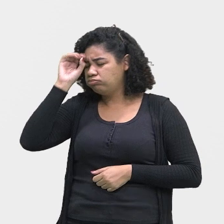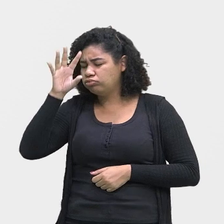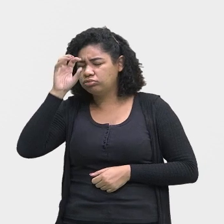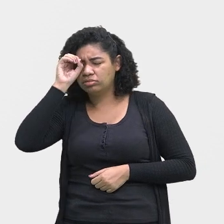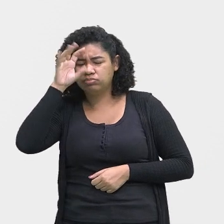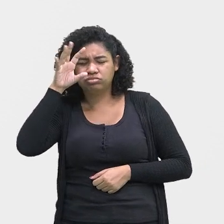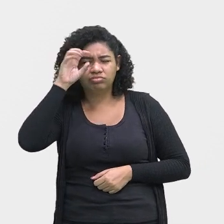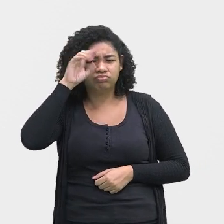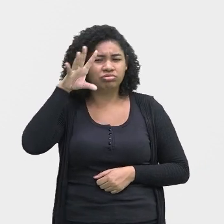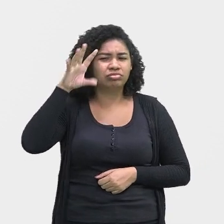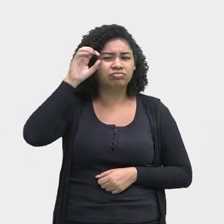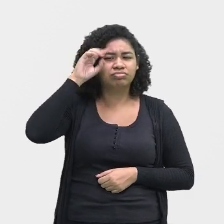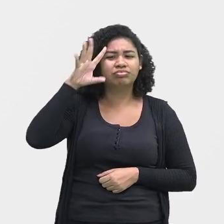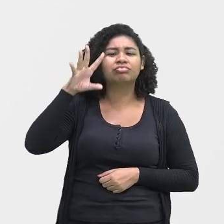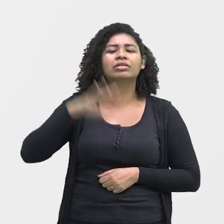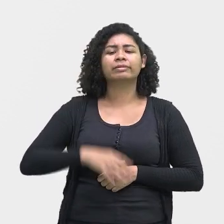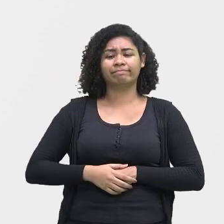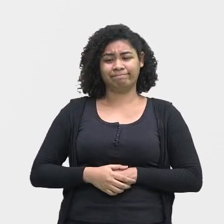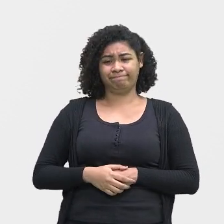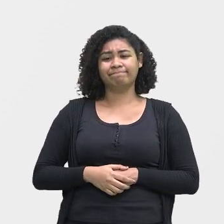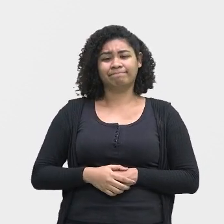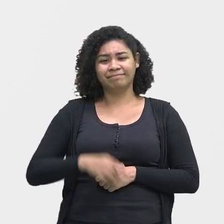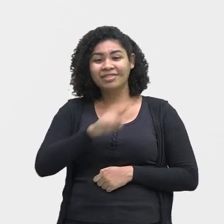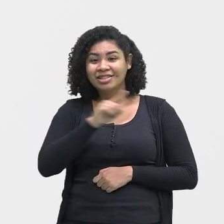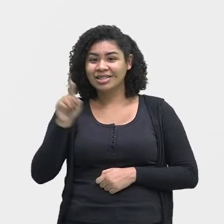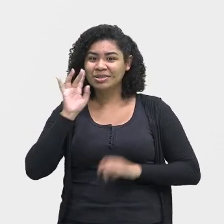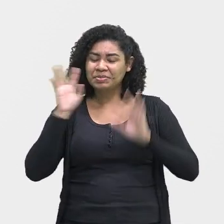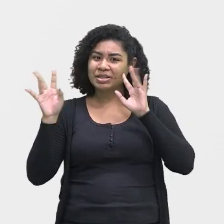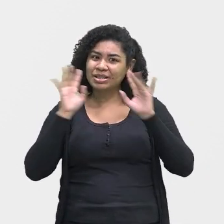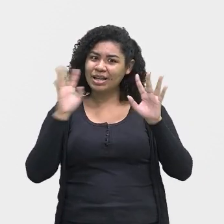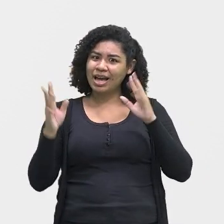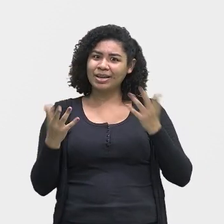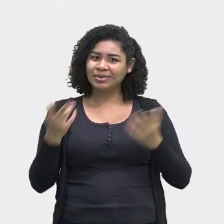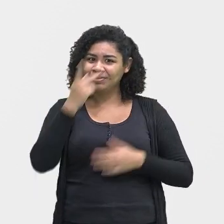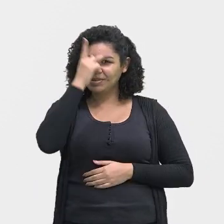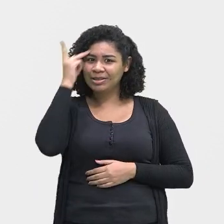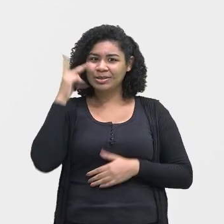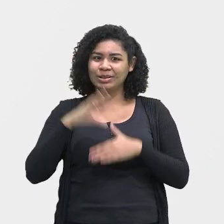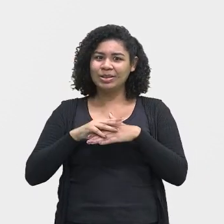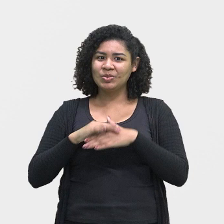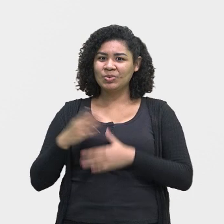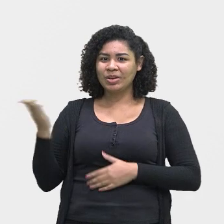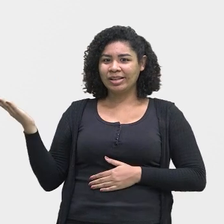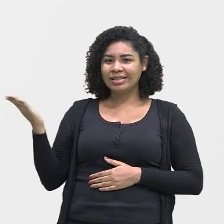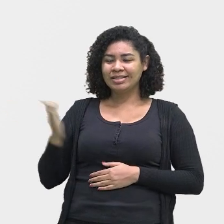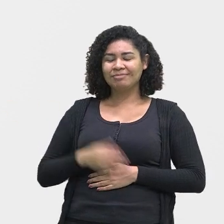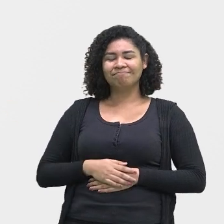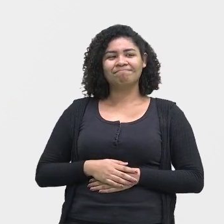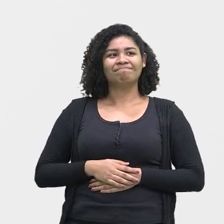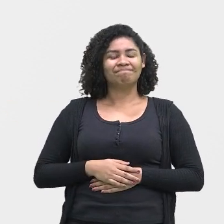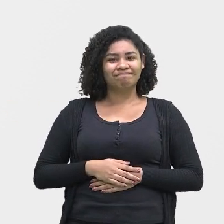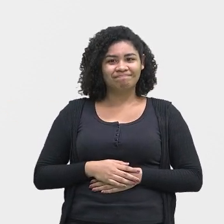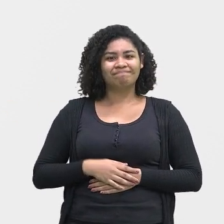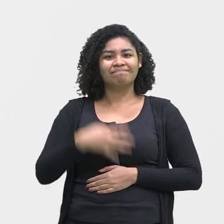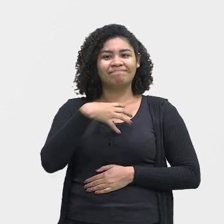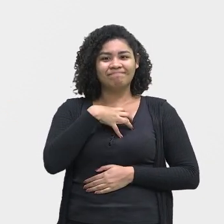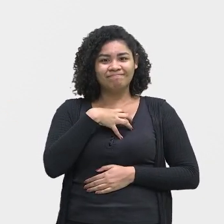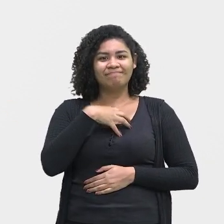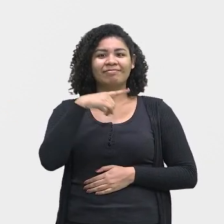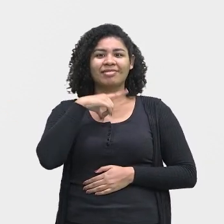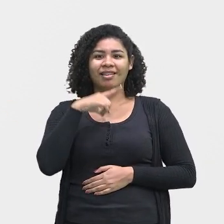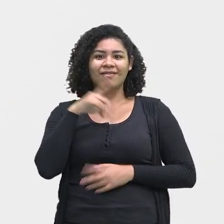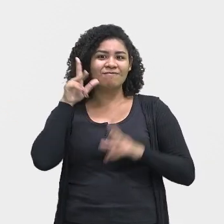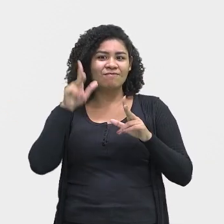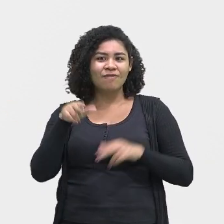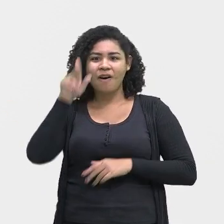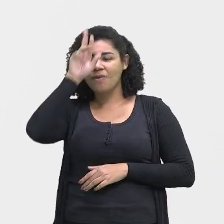ruim, uma dor de cabeça. Vocês já imaginaram a pessoa que tem essa síndrome? ela fica com sintomas de como ela